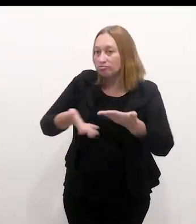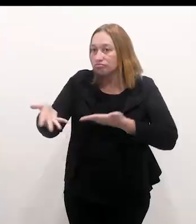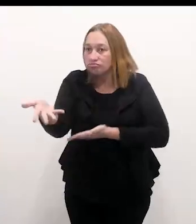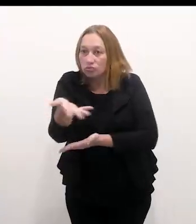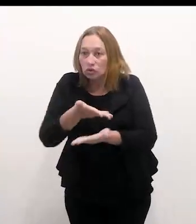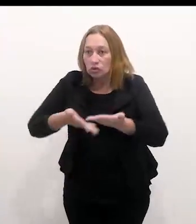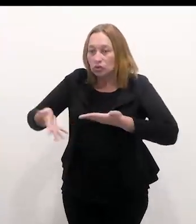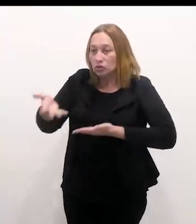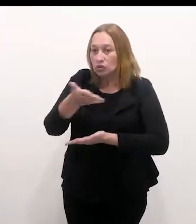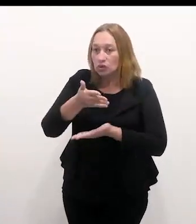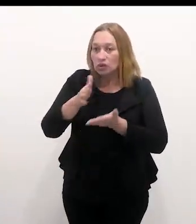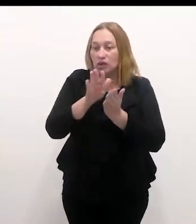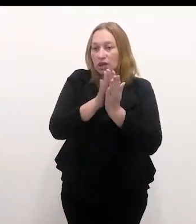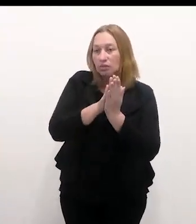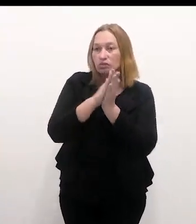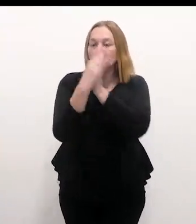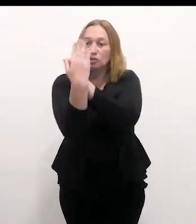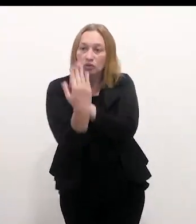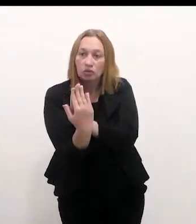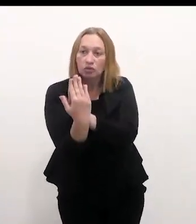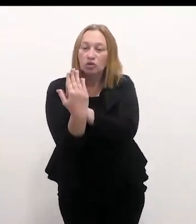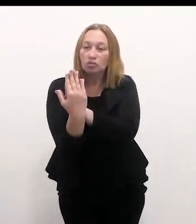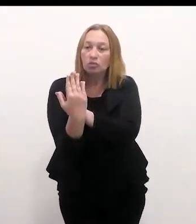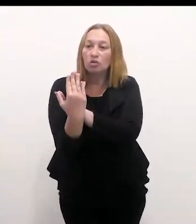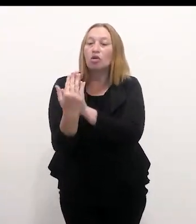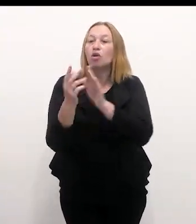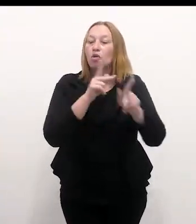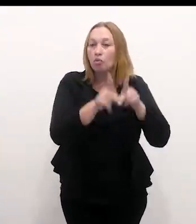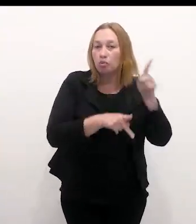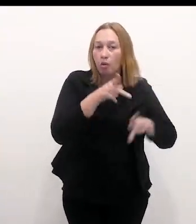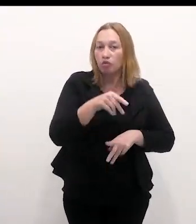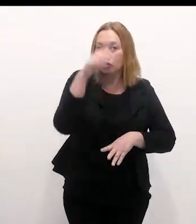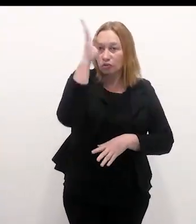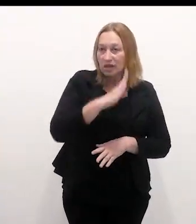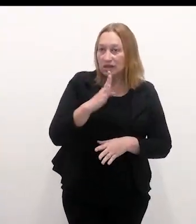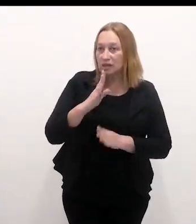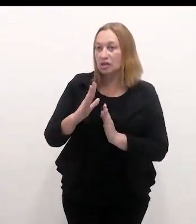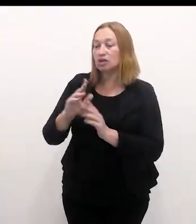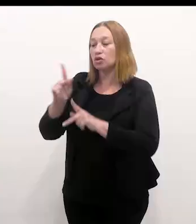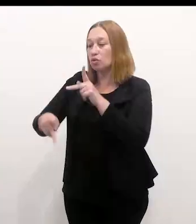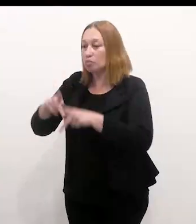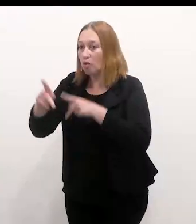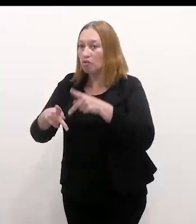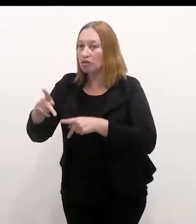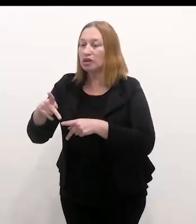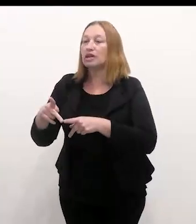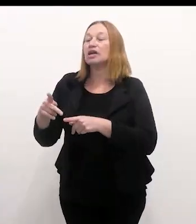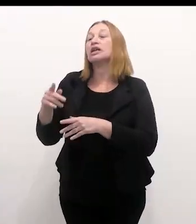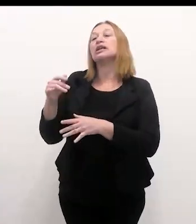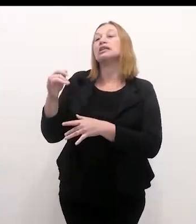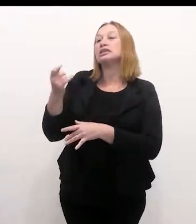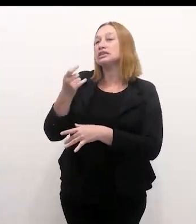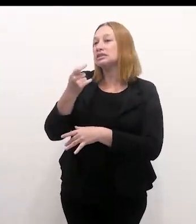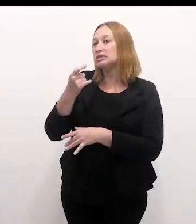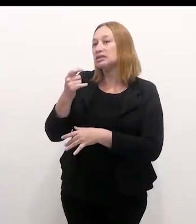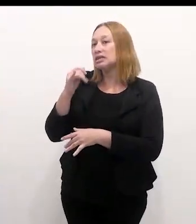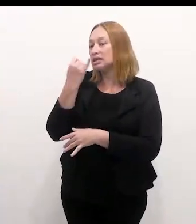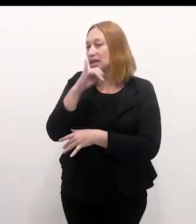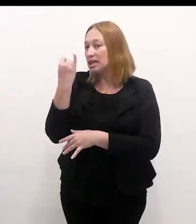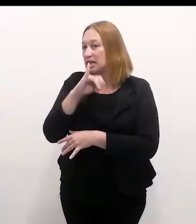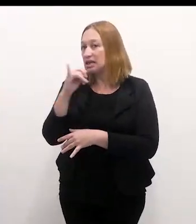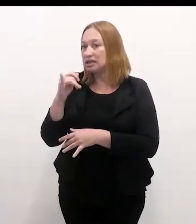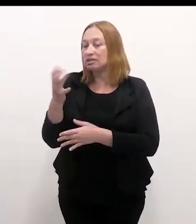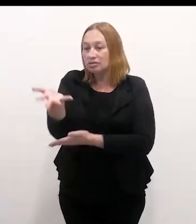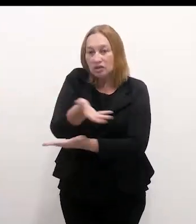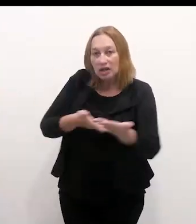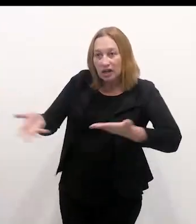intercâmbio entre o povo do Brasil e o povo italiano muito importante, que ainda tem ligações e relações estratégicas